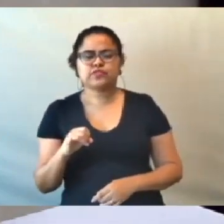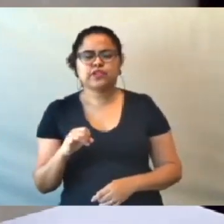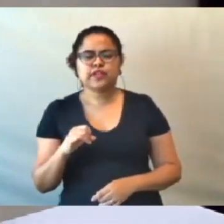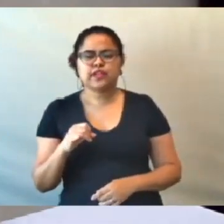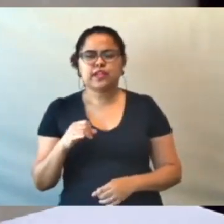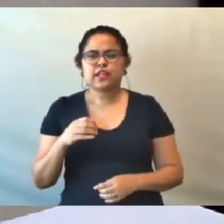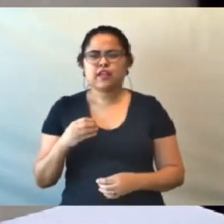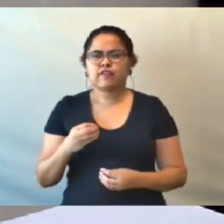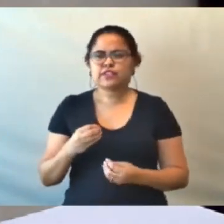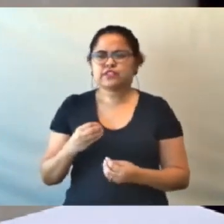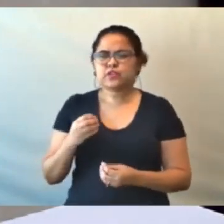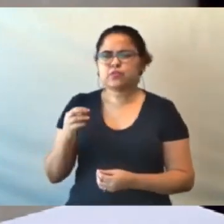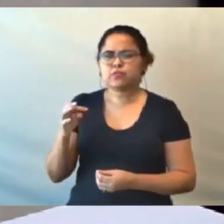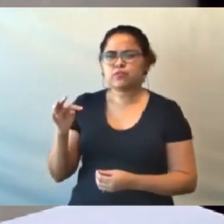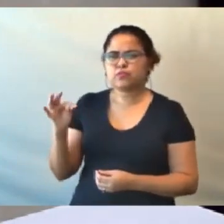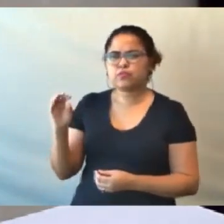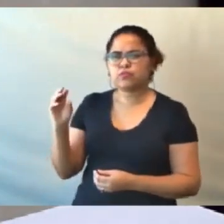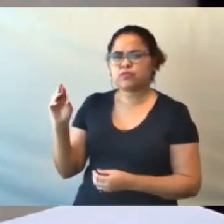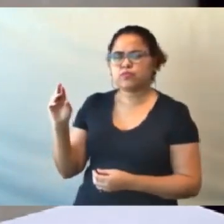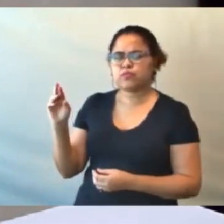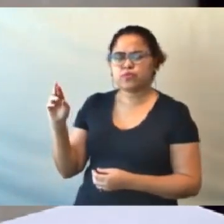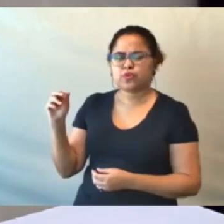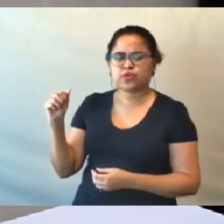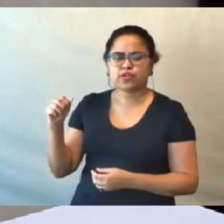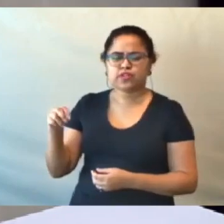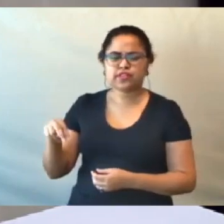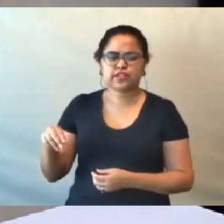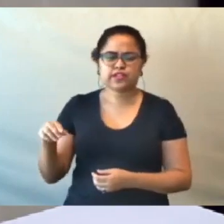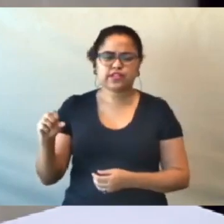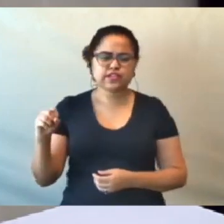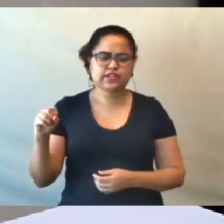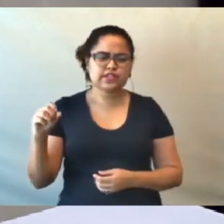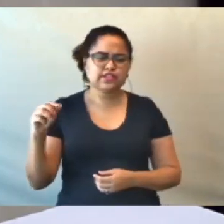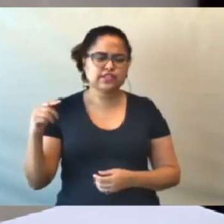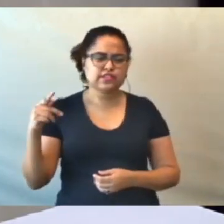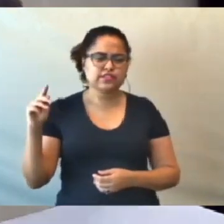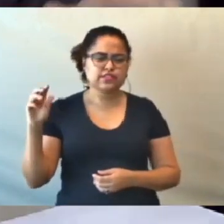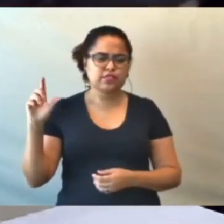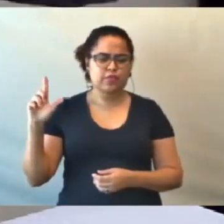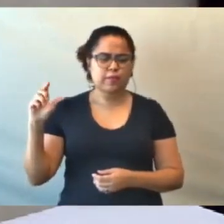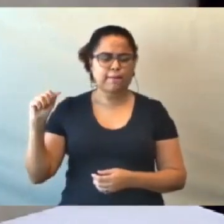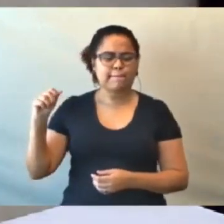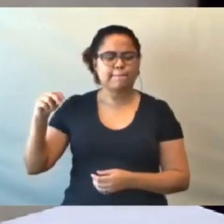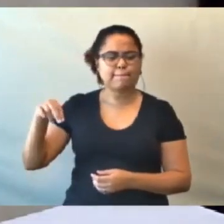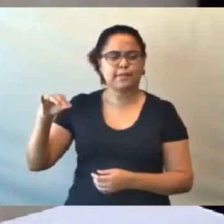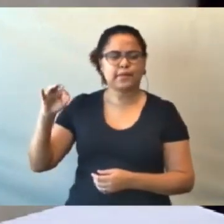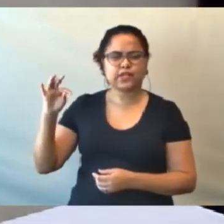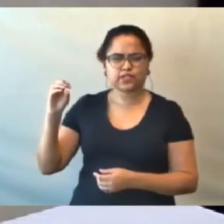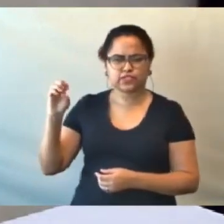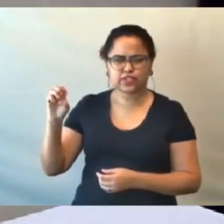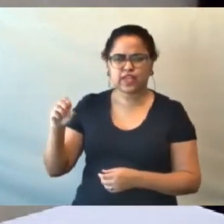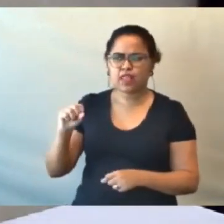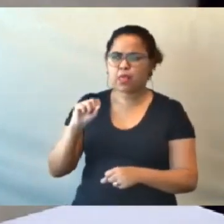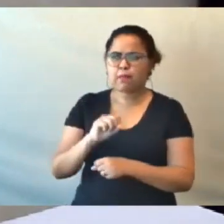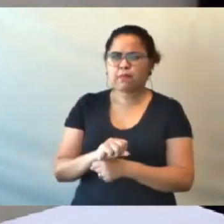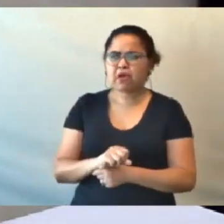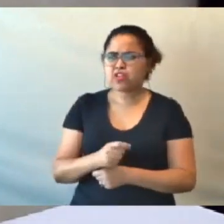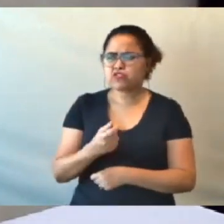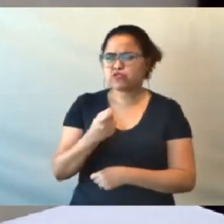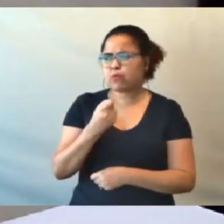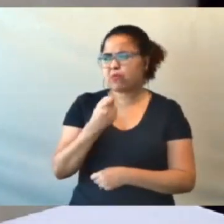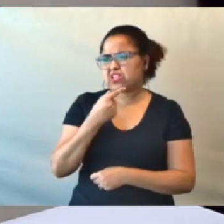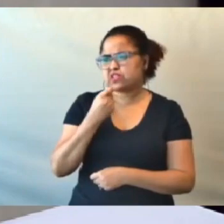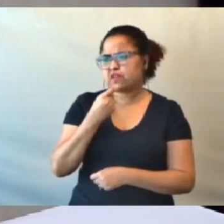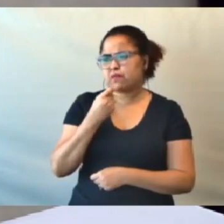esse por meio do transplante, ele para de consumir esse remédio para o resto da vida. A gente já fez esse raio-x lá atrás,